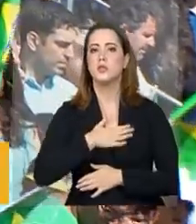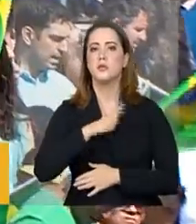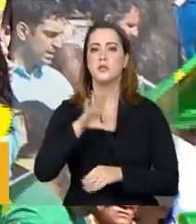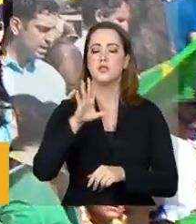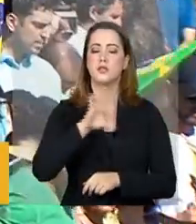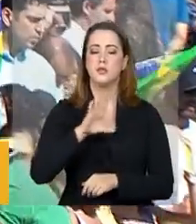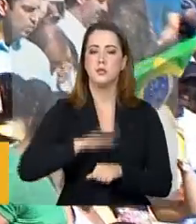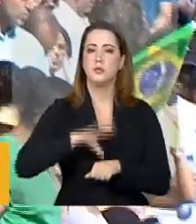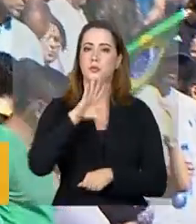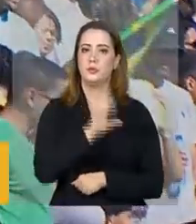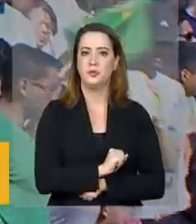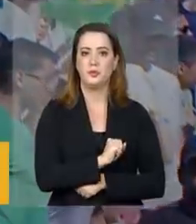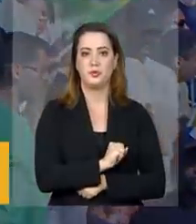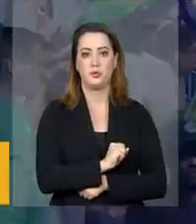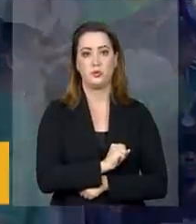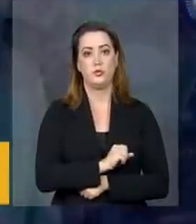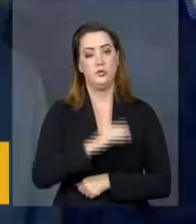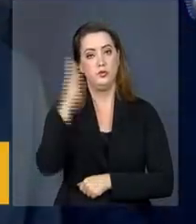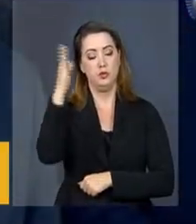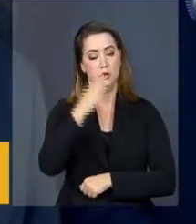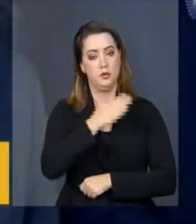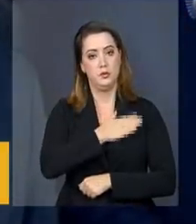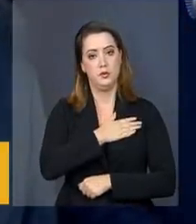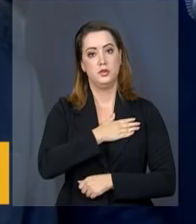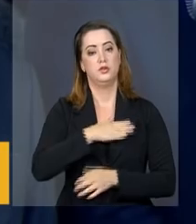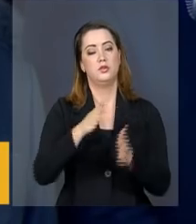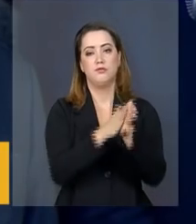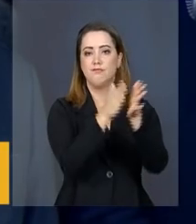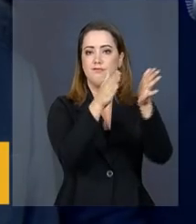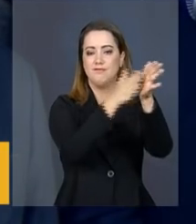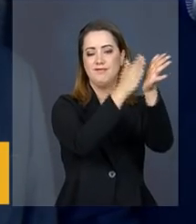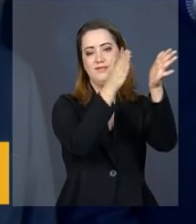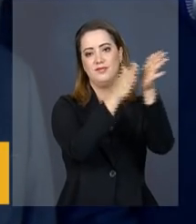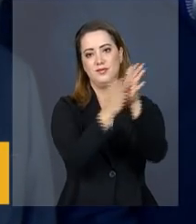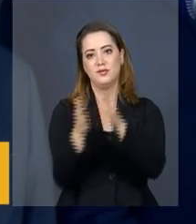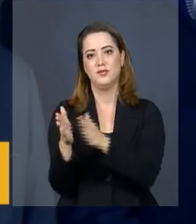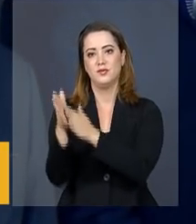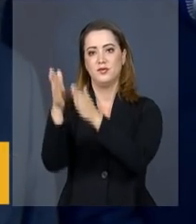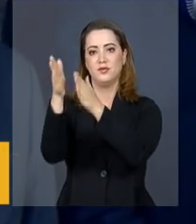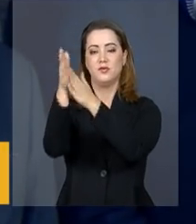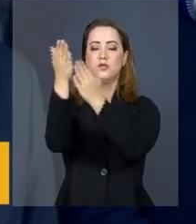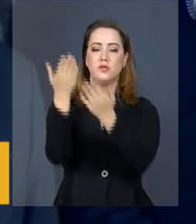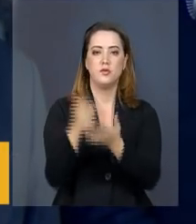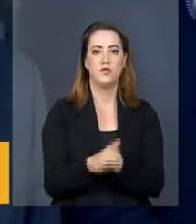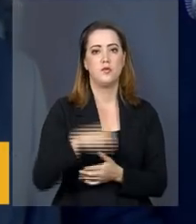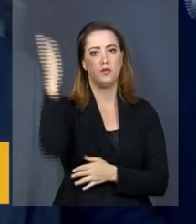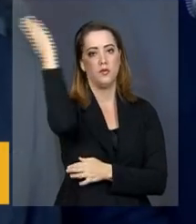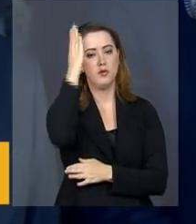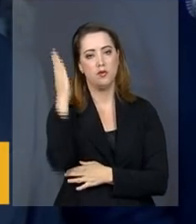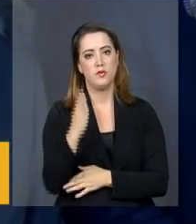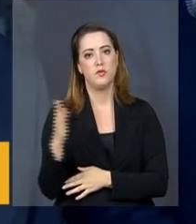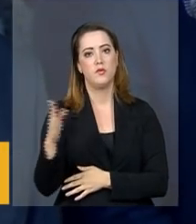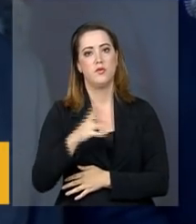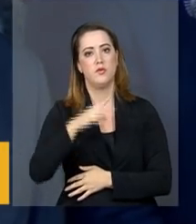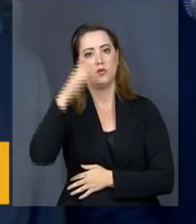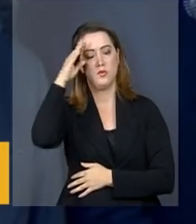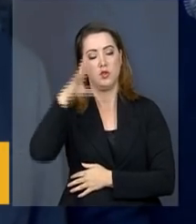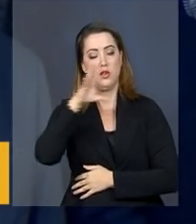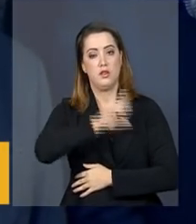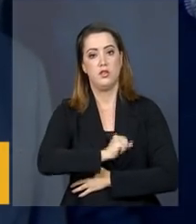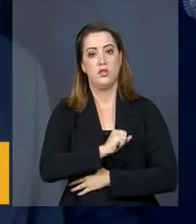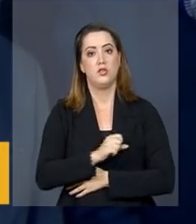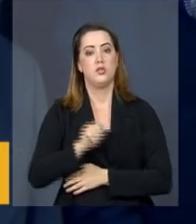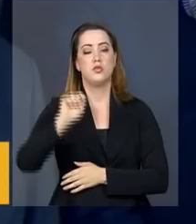seio mais amores. Ó pátria amada, idolatrada, salve, salve, Brasil de